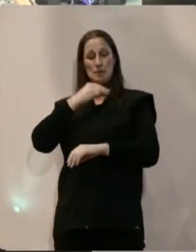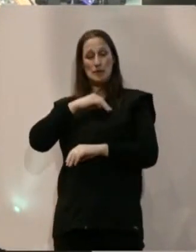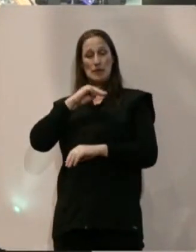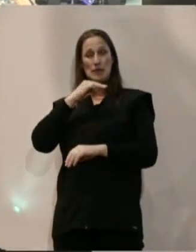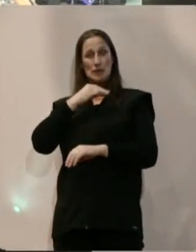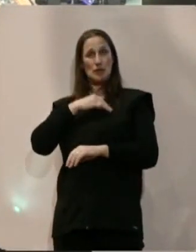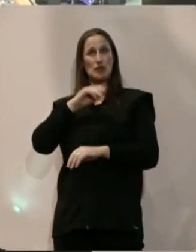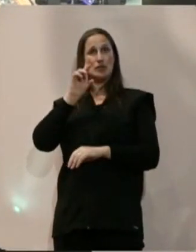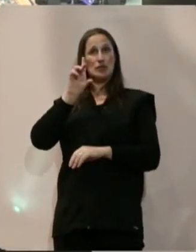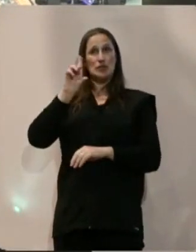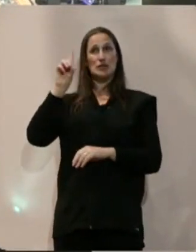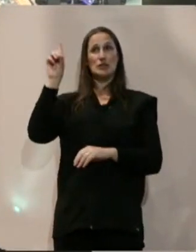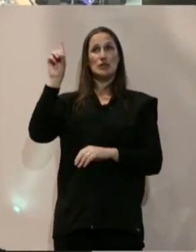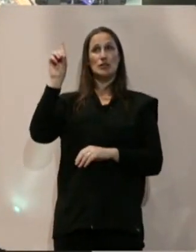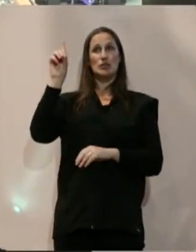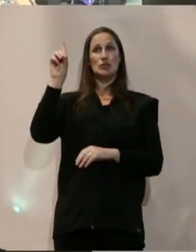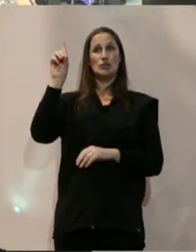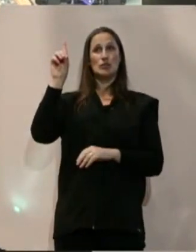como hoje.